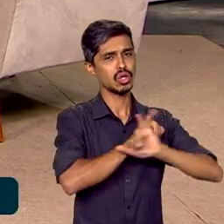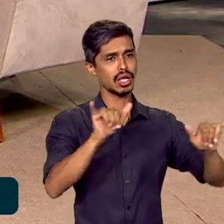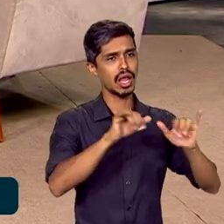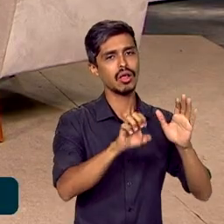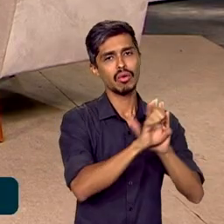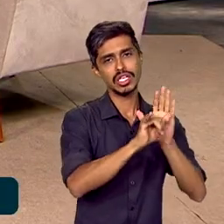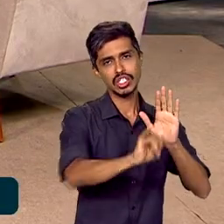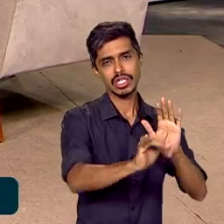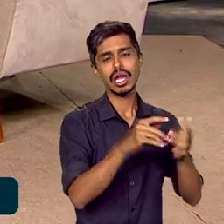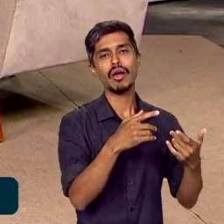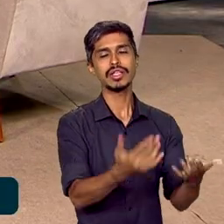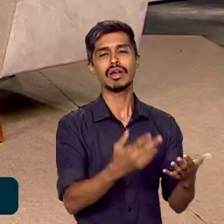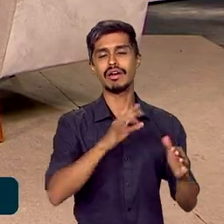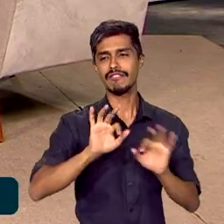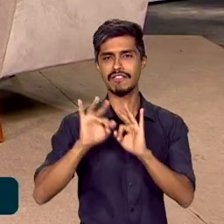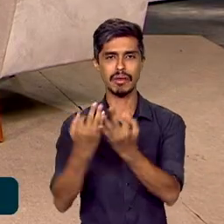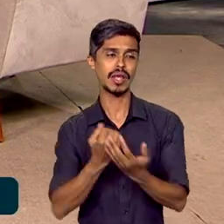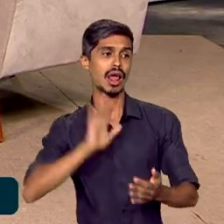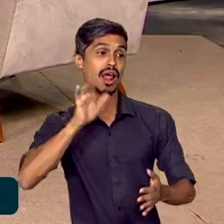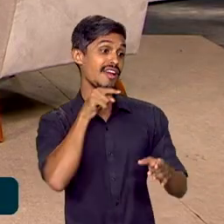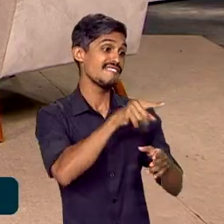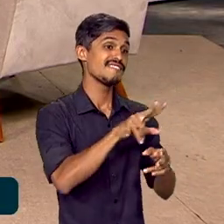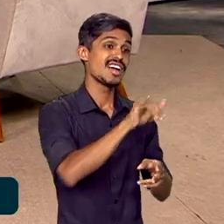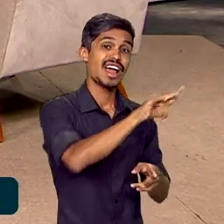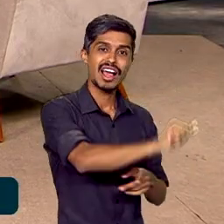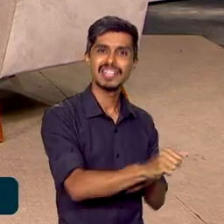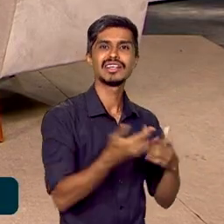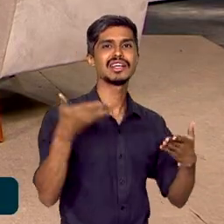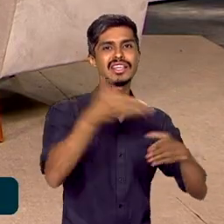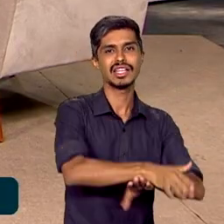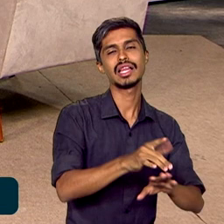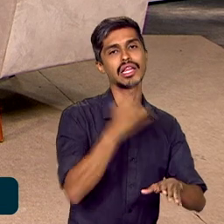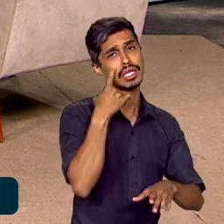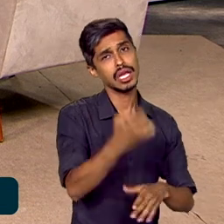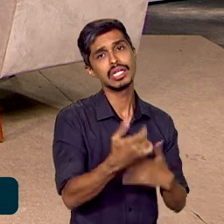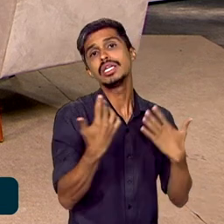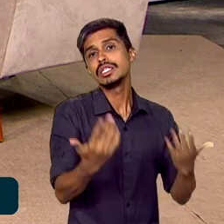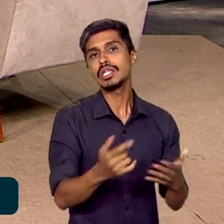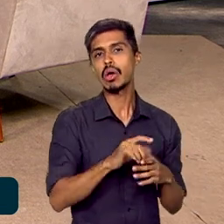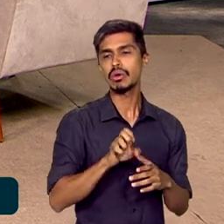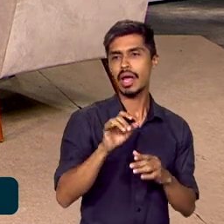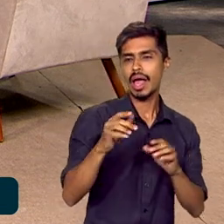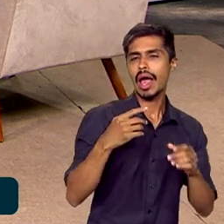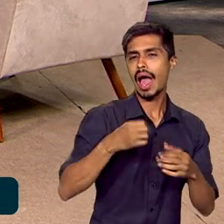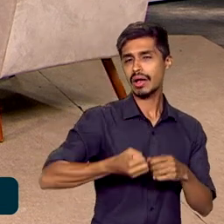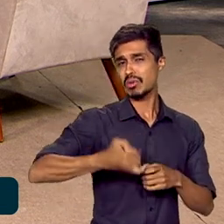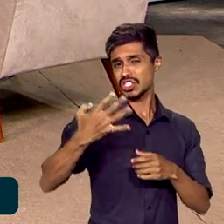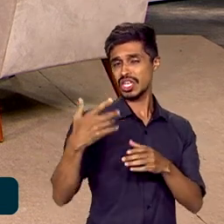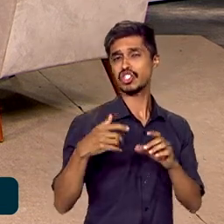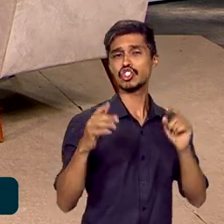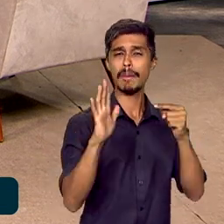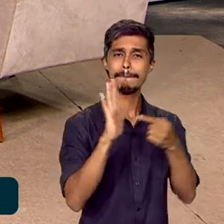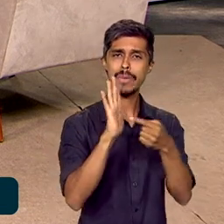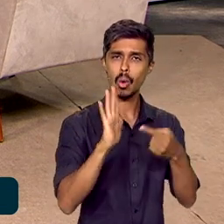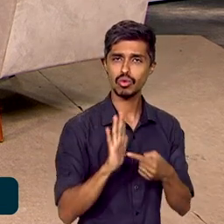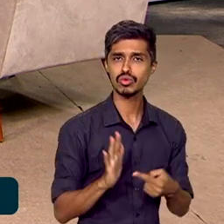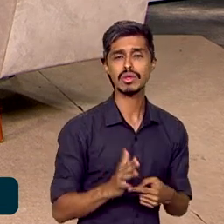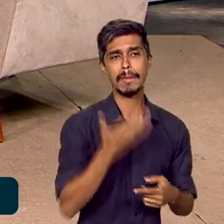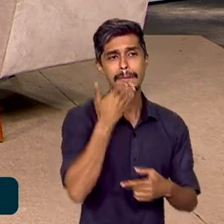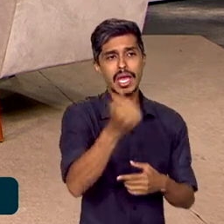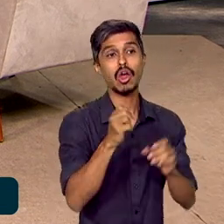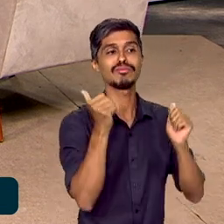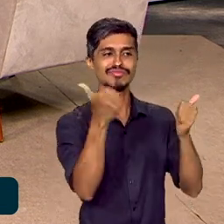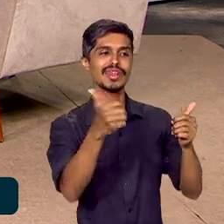se candidatam a uma vaga e a partir daí são pontuadas, as que são melhor pontuadas ocupam o assentamento, as que são menos vão ter que esperar um